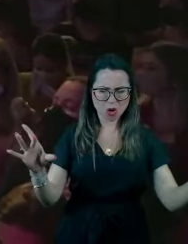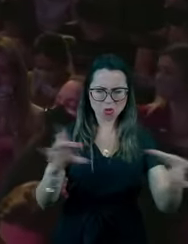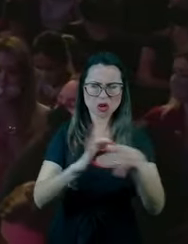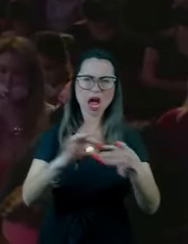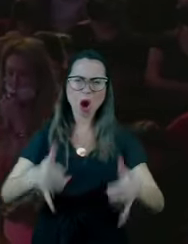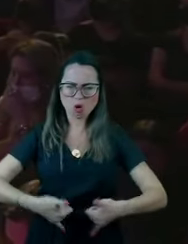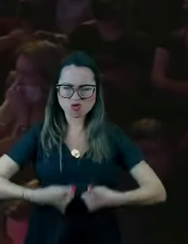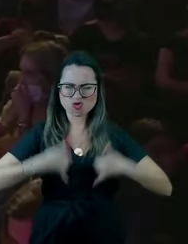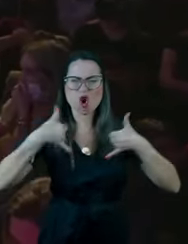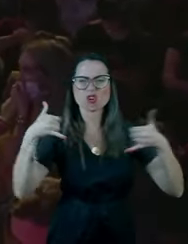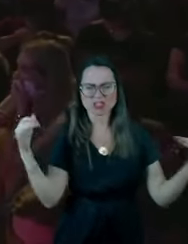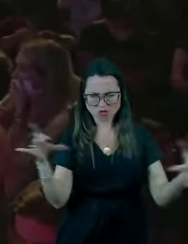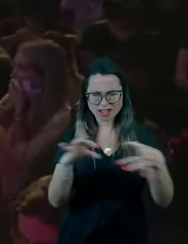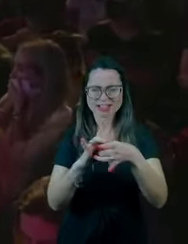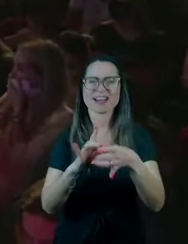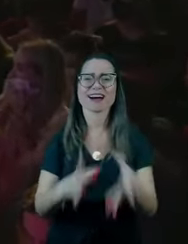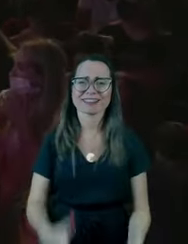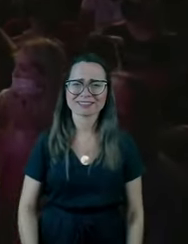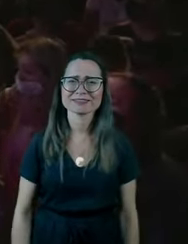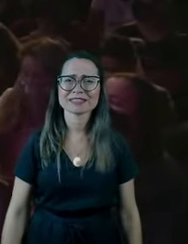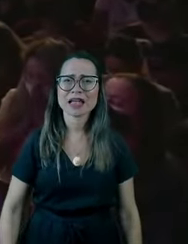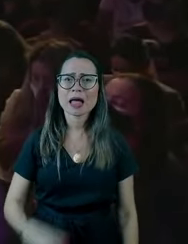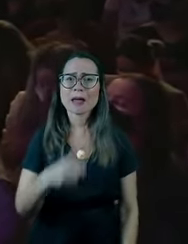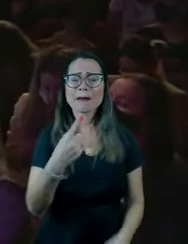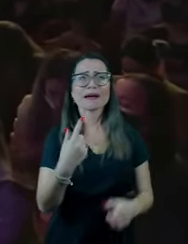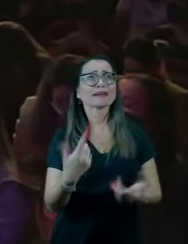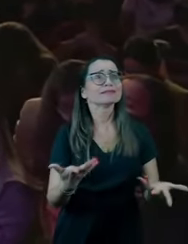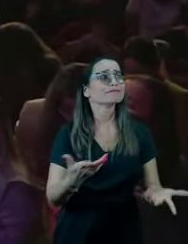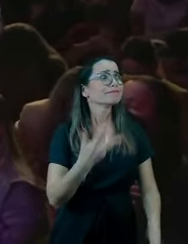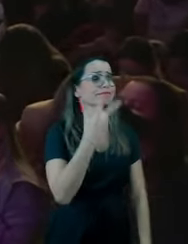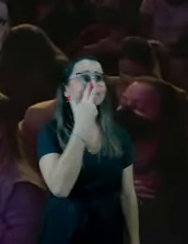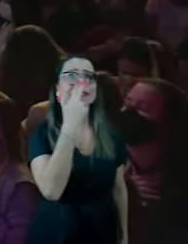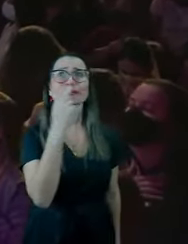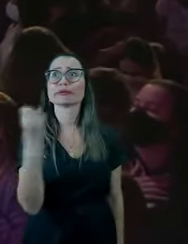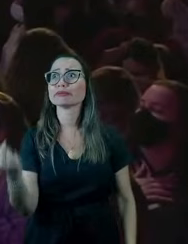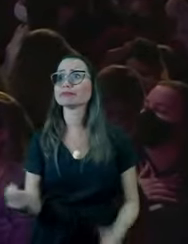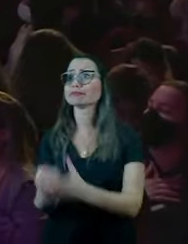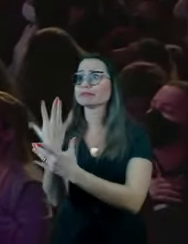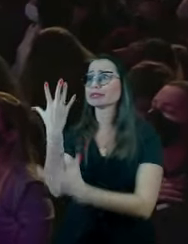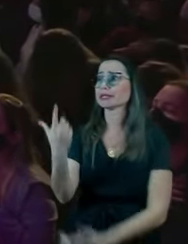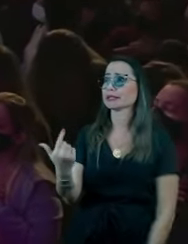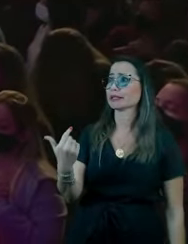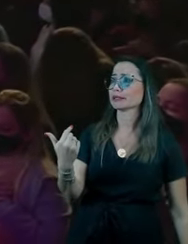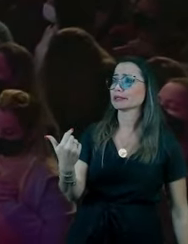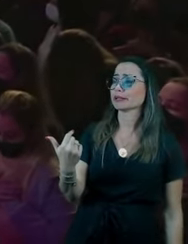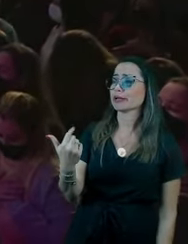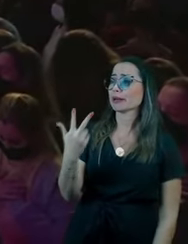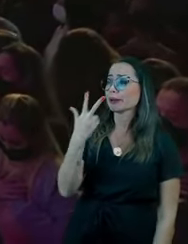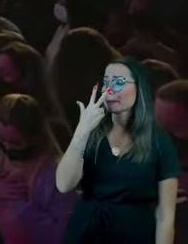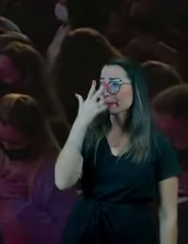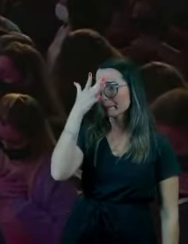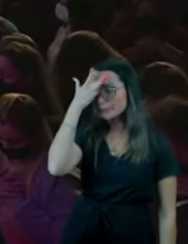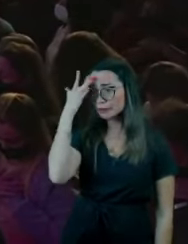você pensa assim, e quando aparece gente, é só gente com um problema. É isso mesmo, porque você é uma conectora.